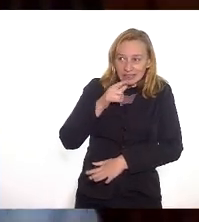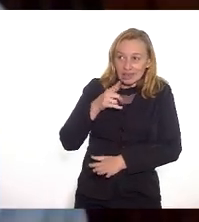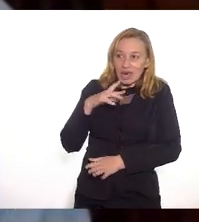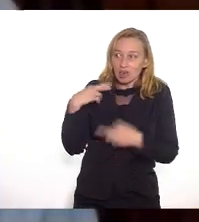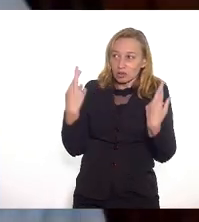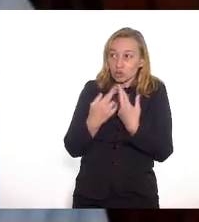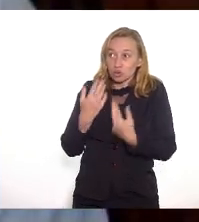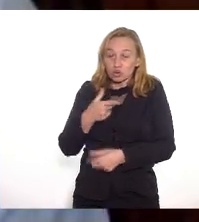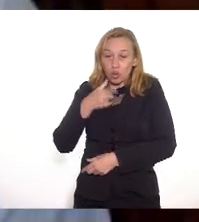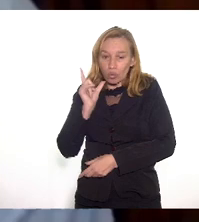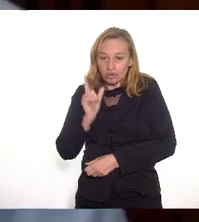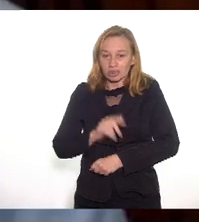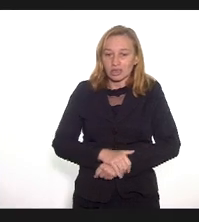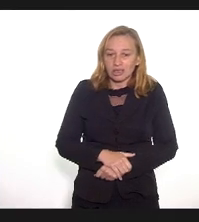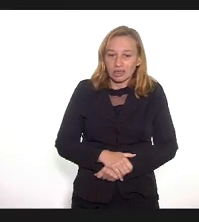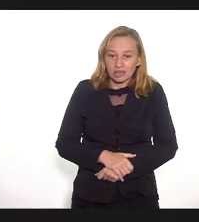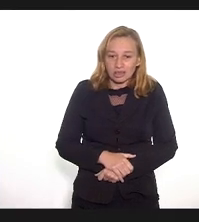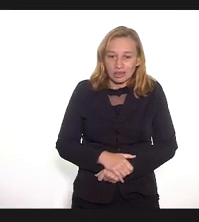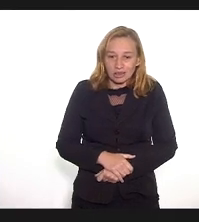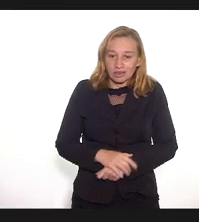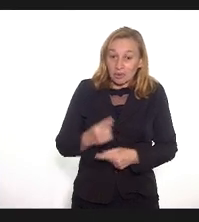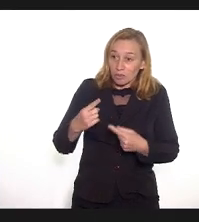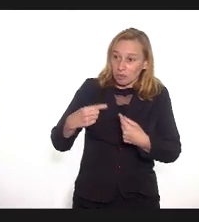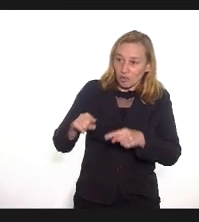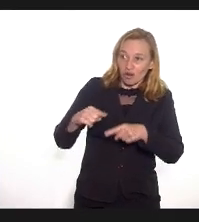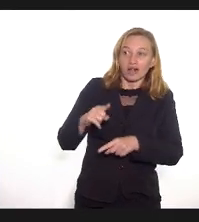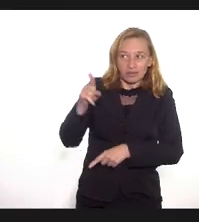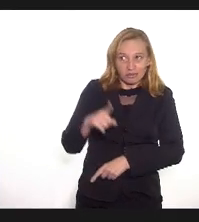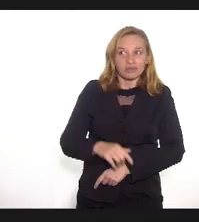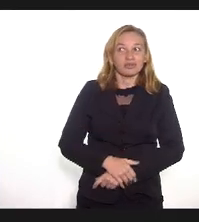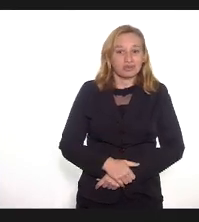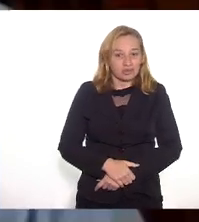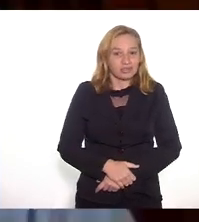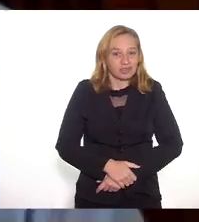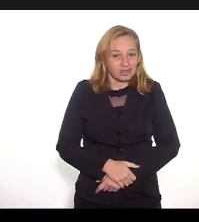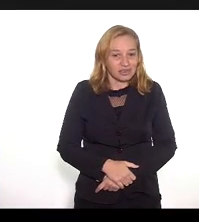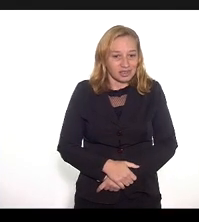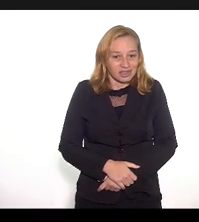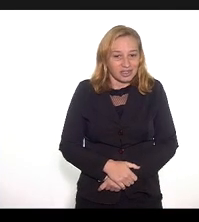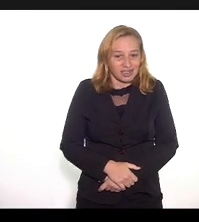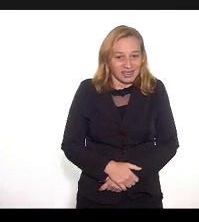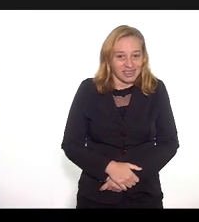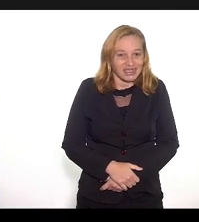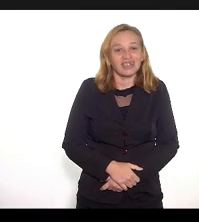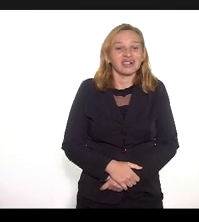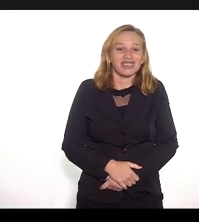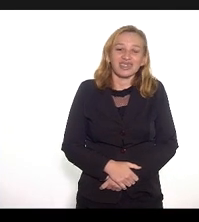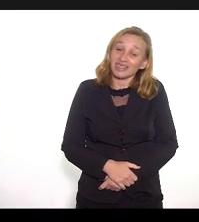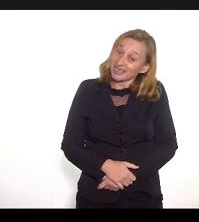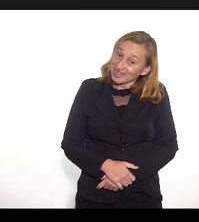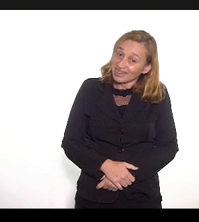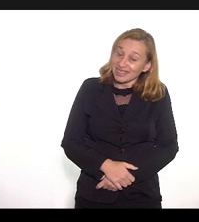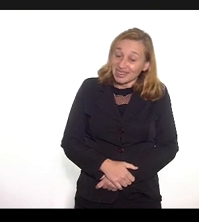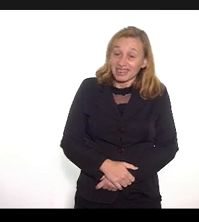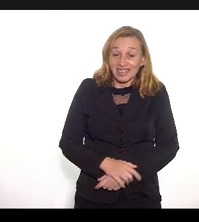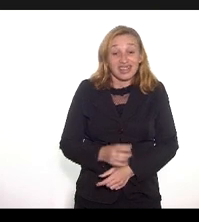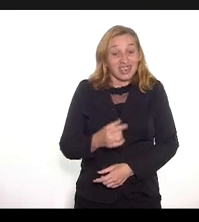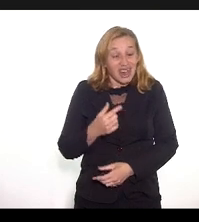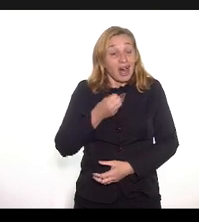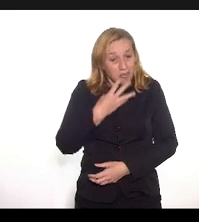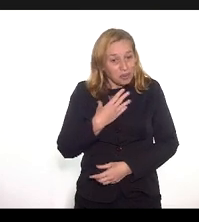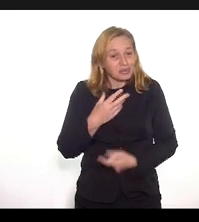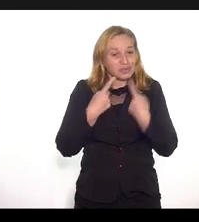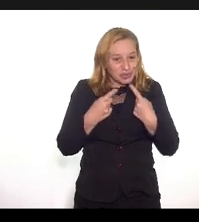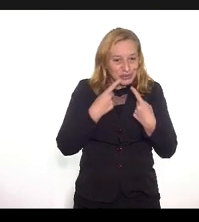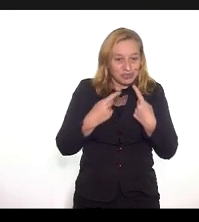ontem, por exemplo... Vossa Excelência é um provocador. Eu sou um provocador. Não, mas não é provocador, não. Mas é porque é bom o